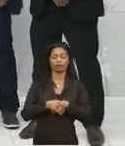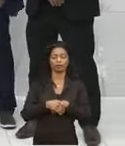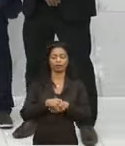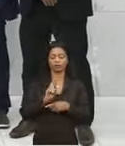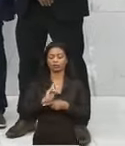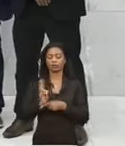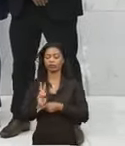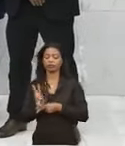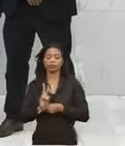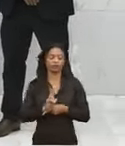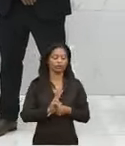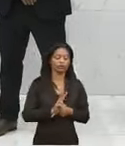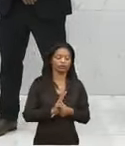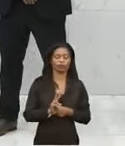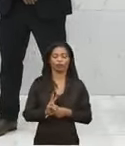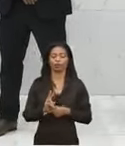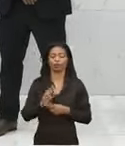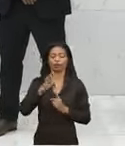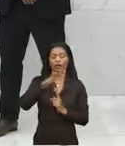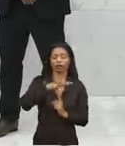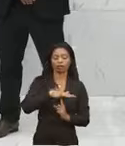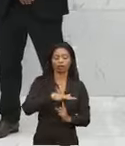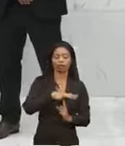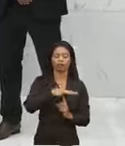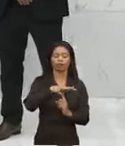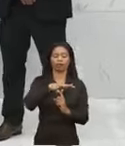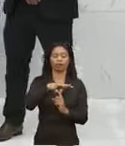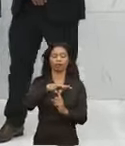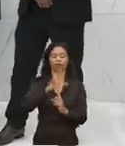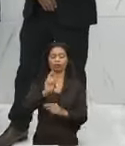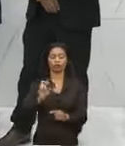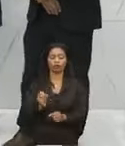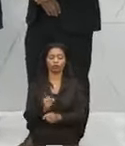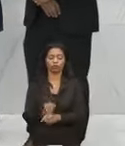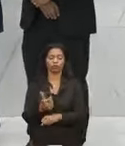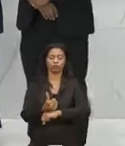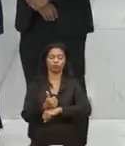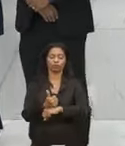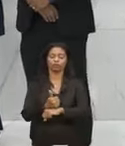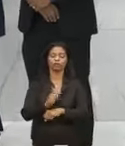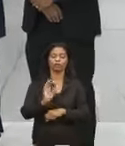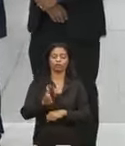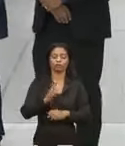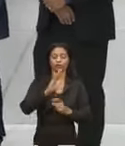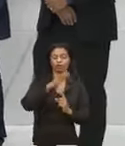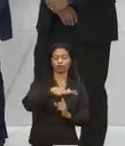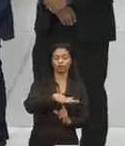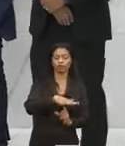ronda na feira, sou vigilante da feira há 5 anos, nós avistamos o Jefferson